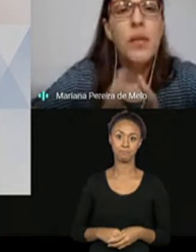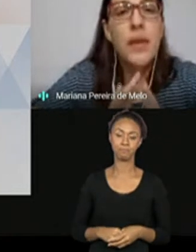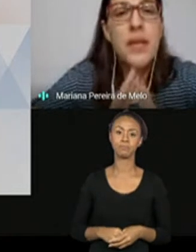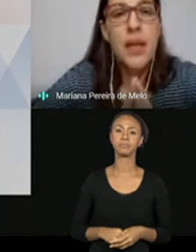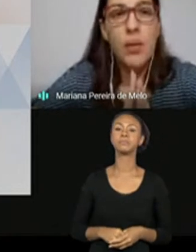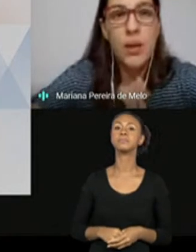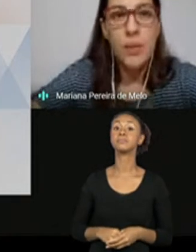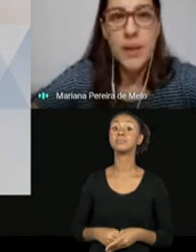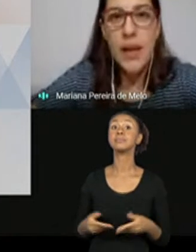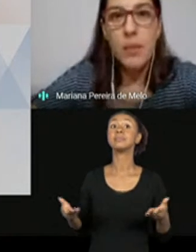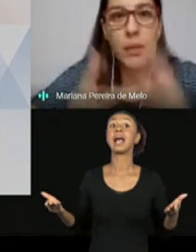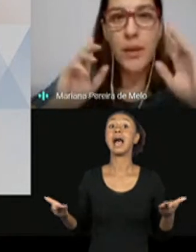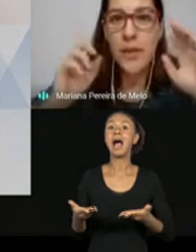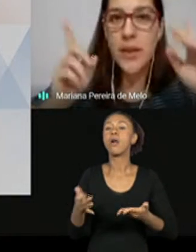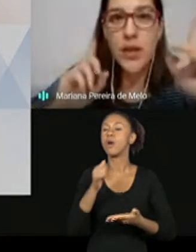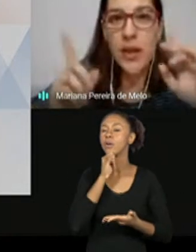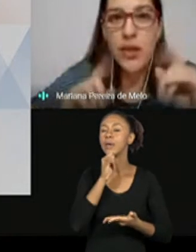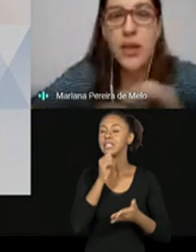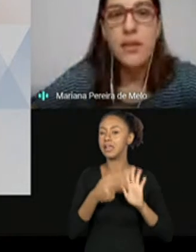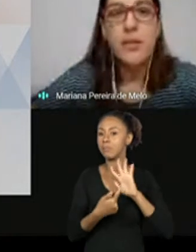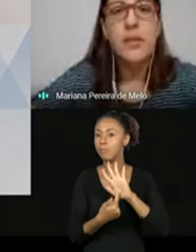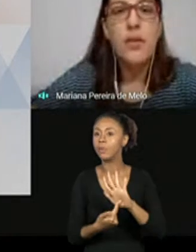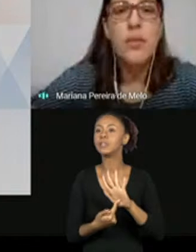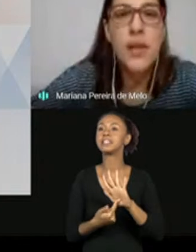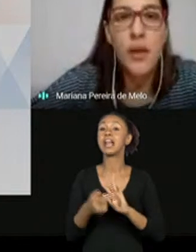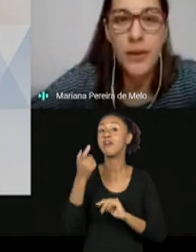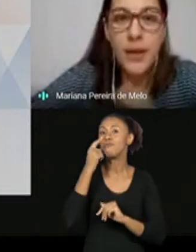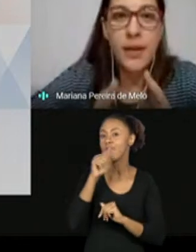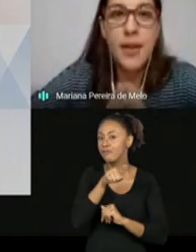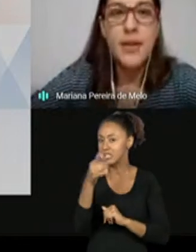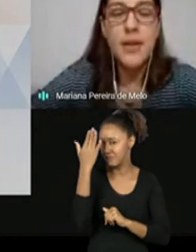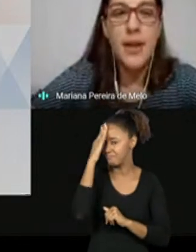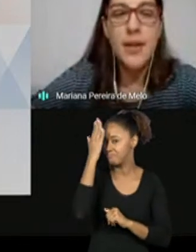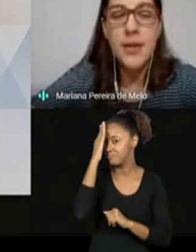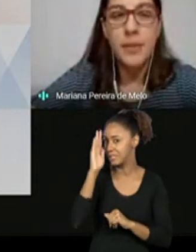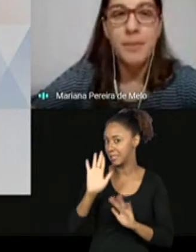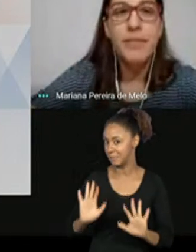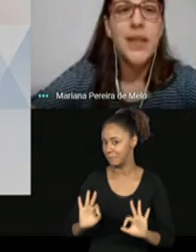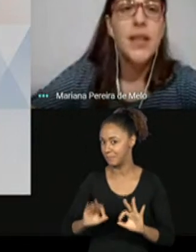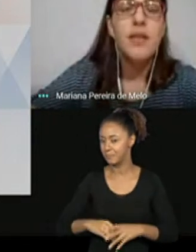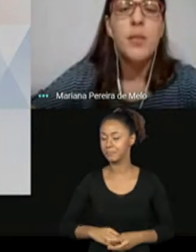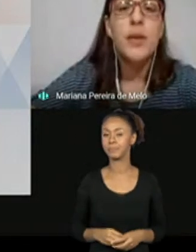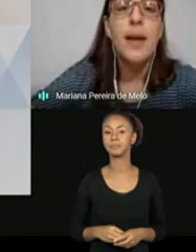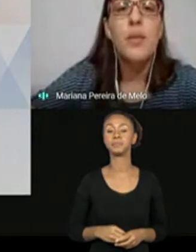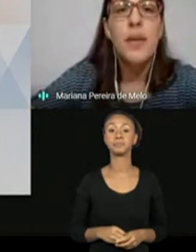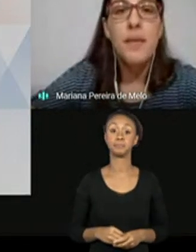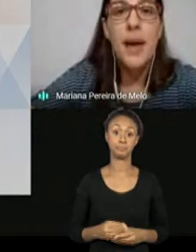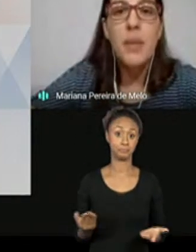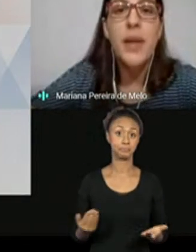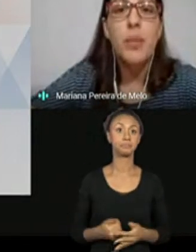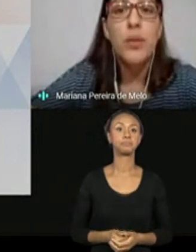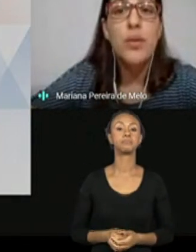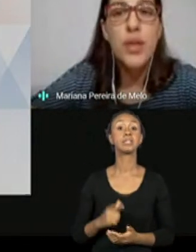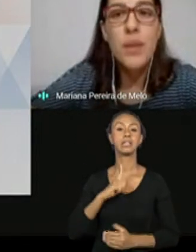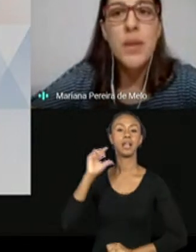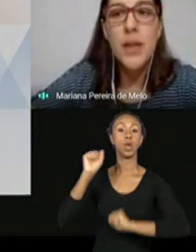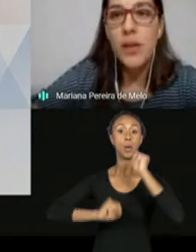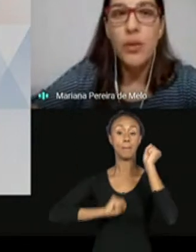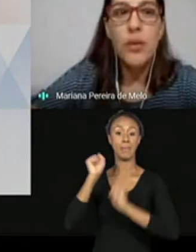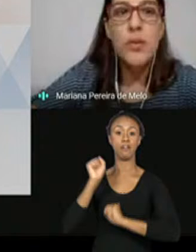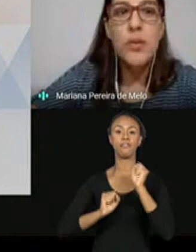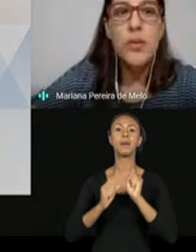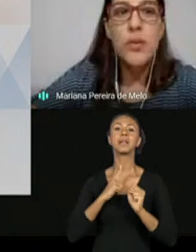Então vamos fazer agora um exemplo para ver se a gente conseguiu entender as ideias aí. Vamos lá, uma fábrica produz